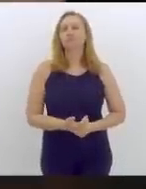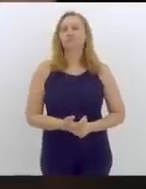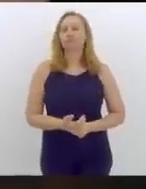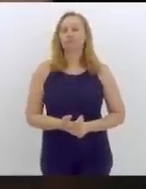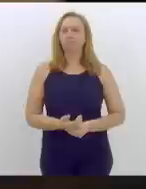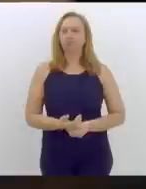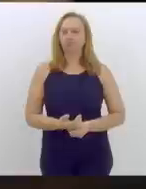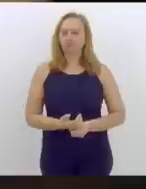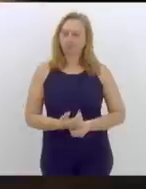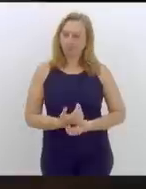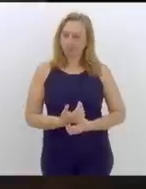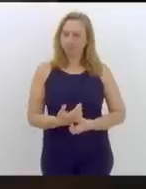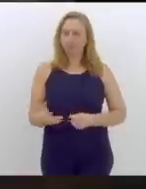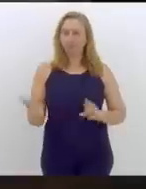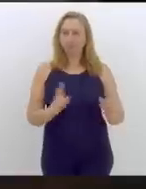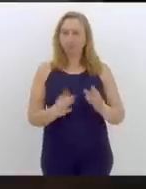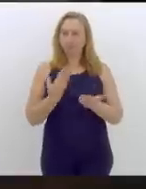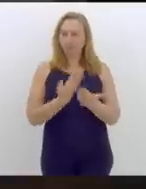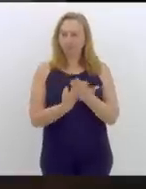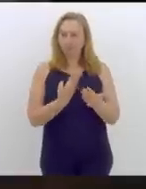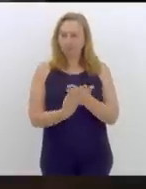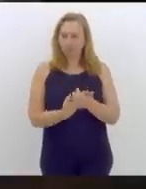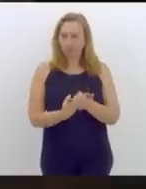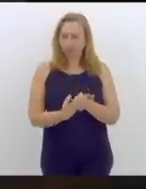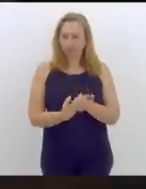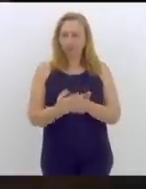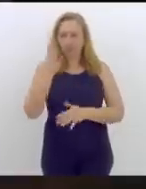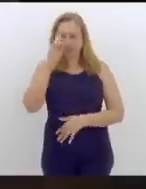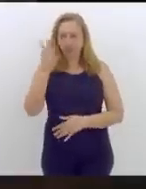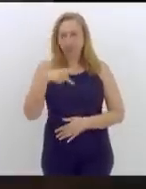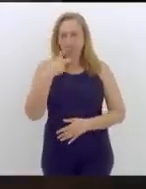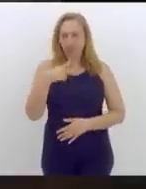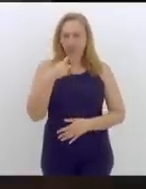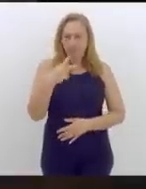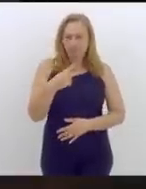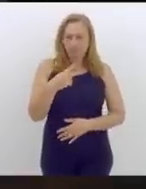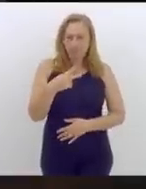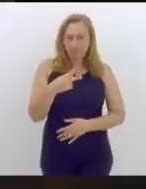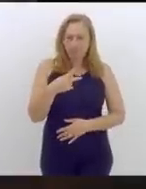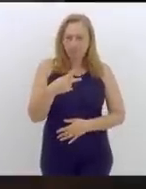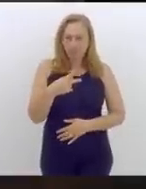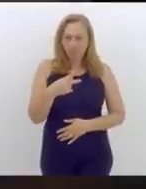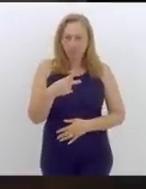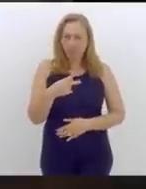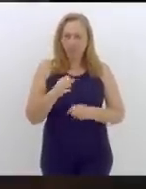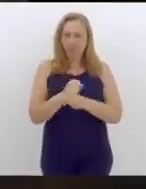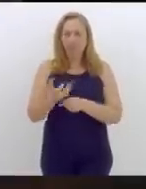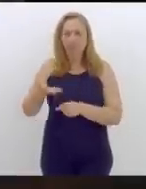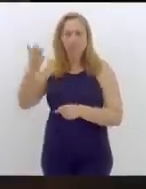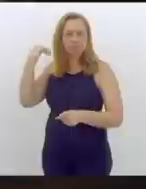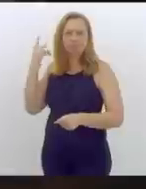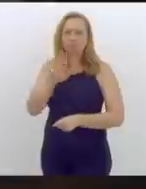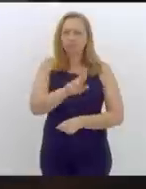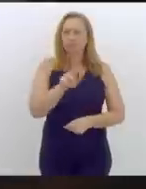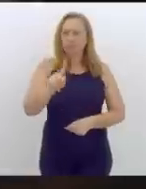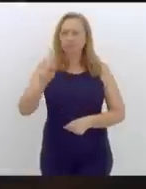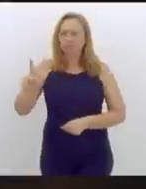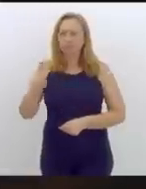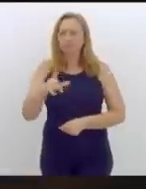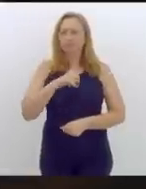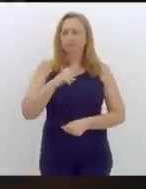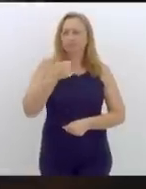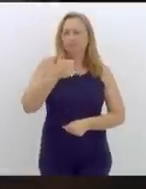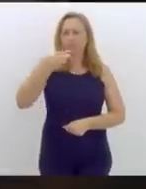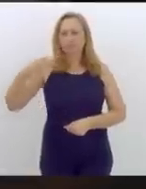com relação ao estudo O senhor falou de 8.000 não anos atrás o PP tinha 13 mil homens